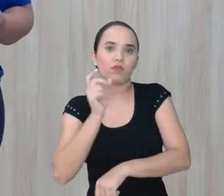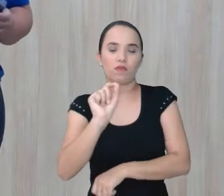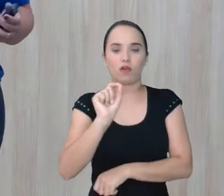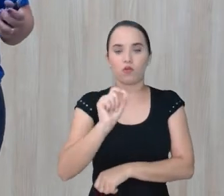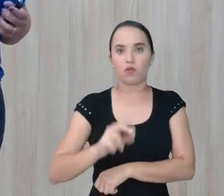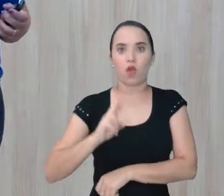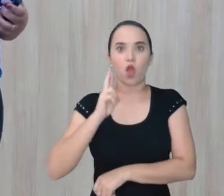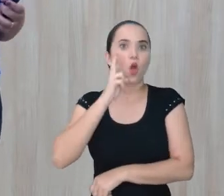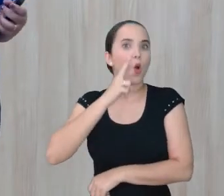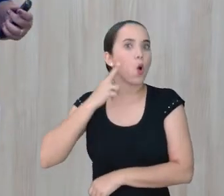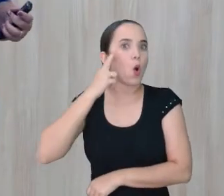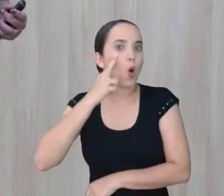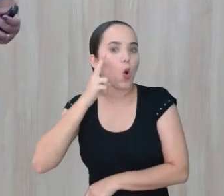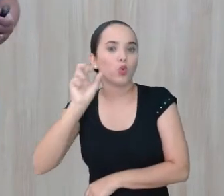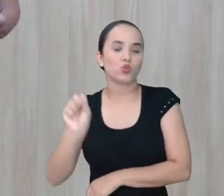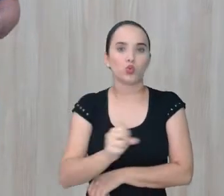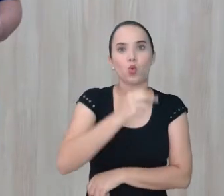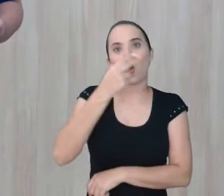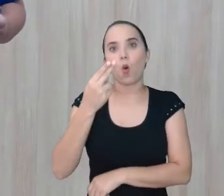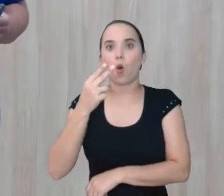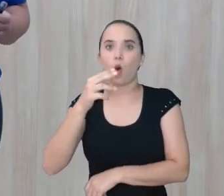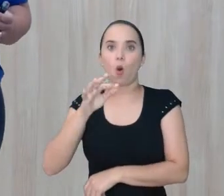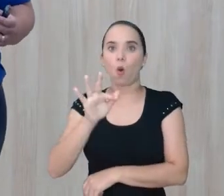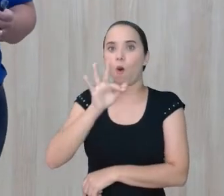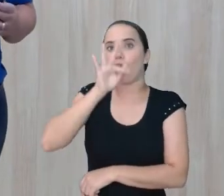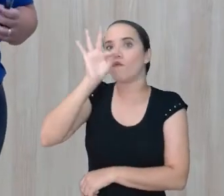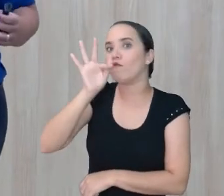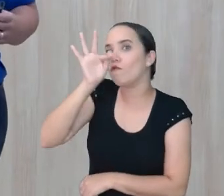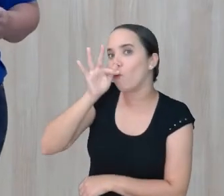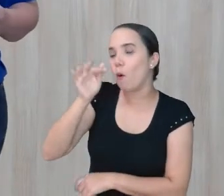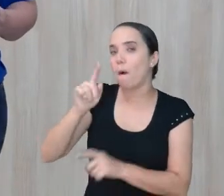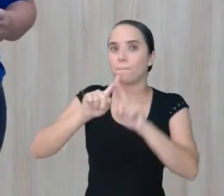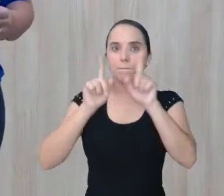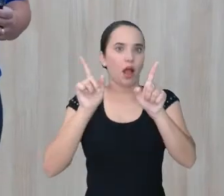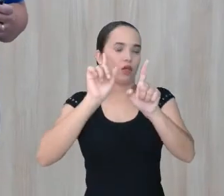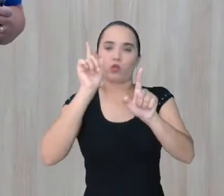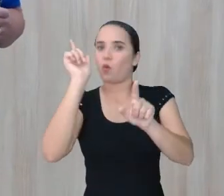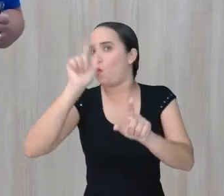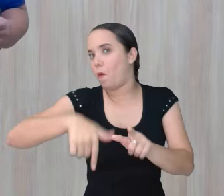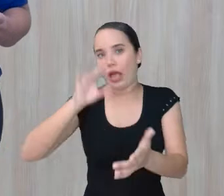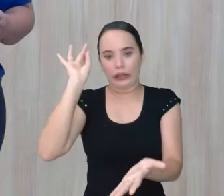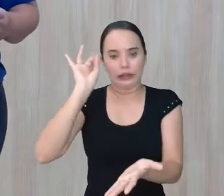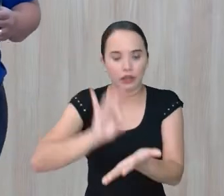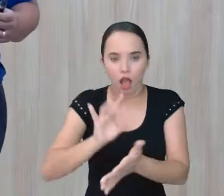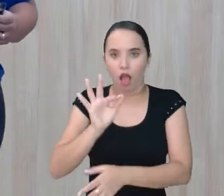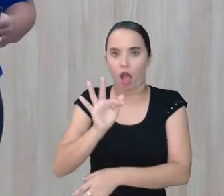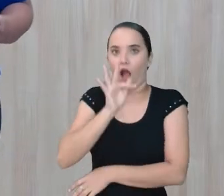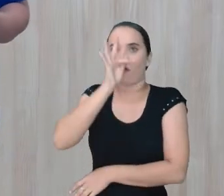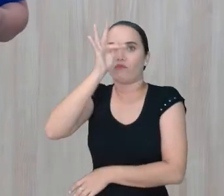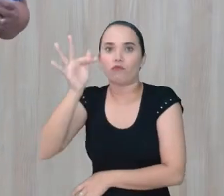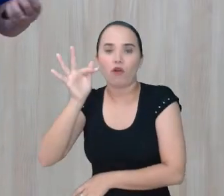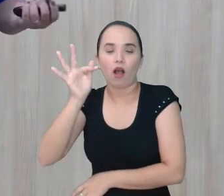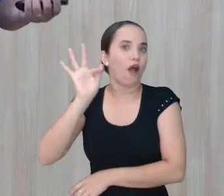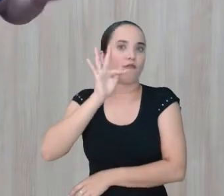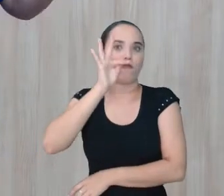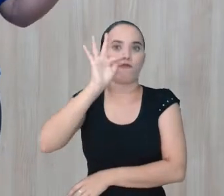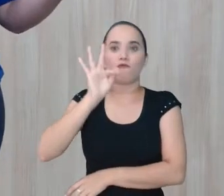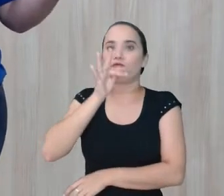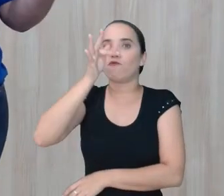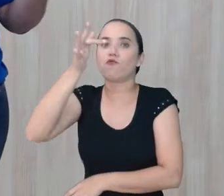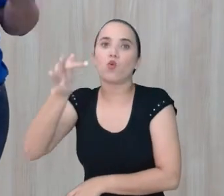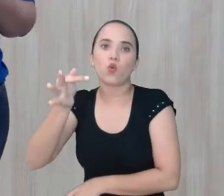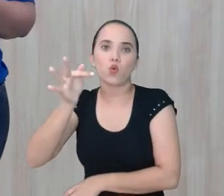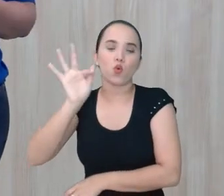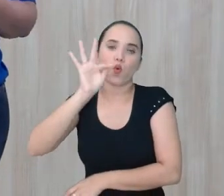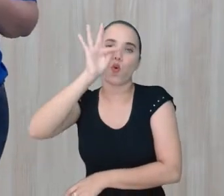eu não estou falando do sentido do dicionário, eu estou falando no sentido figurado, quando eu digo que a minha mãe é a flor da minha